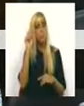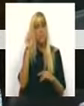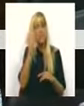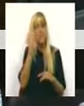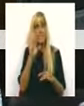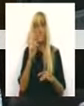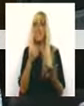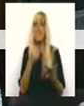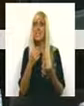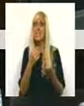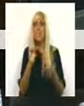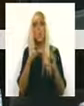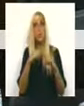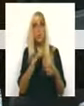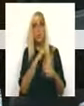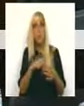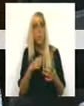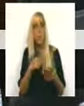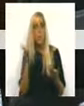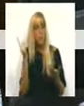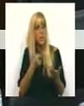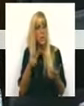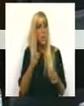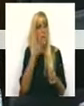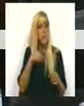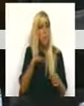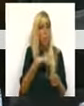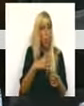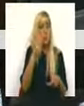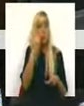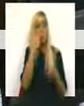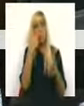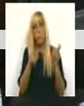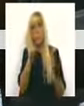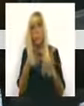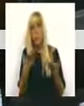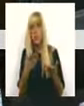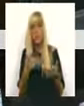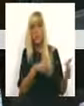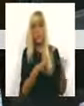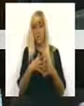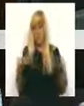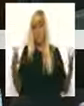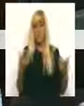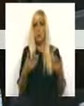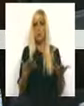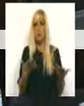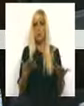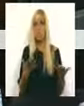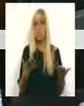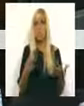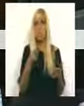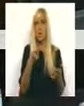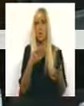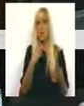quais são as obrigações que a Unicer tem perante o território, perante as populações, relativamente a uma estratégia mais ampla, porque aquilo